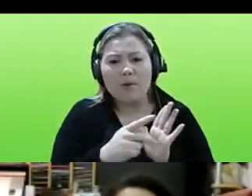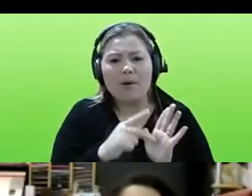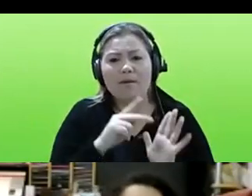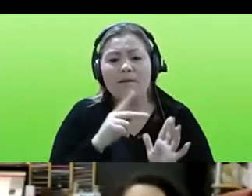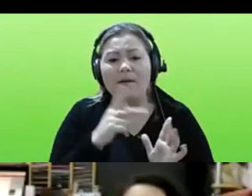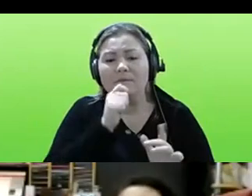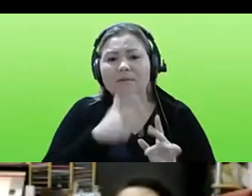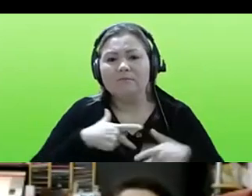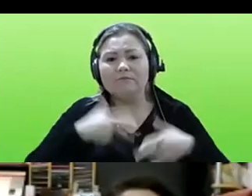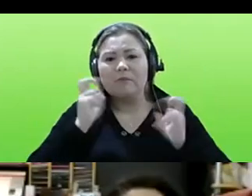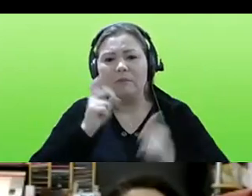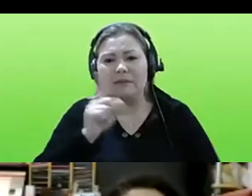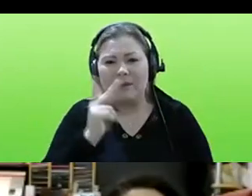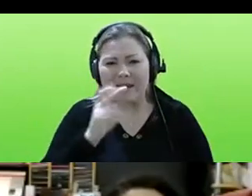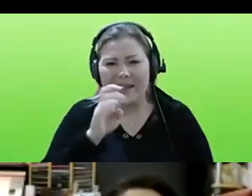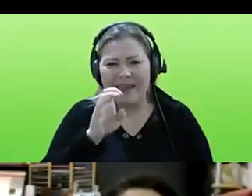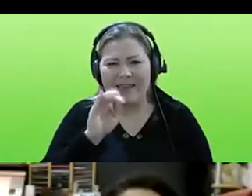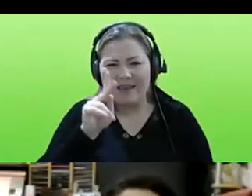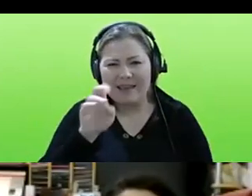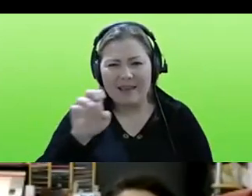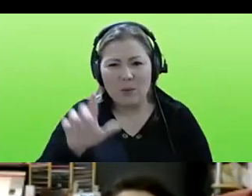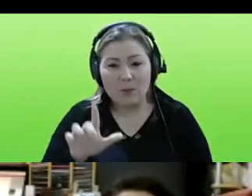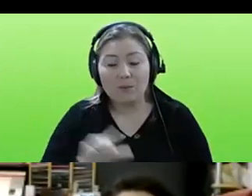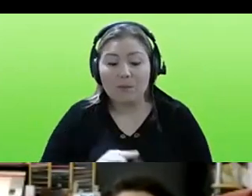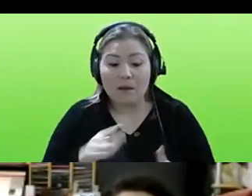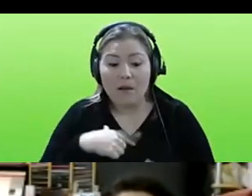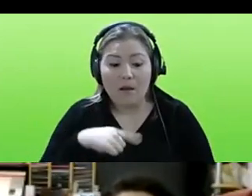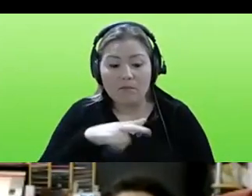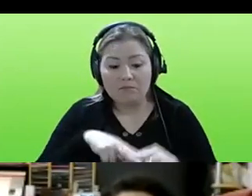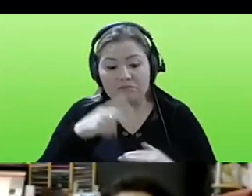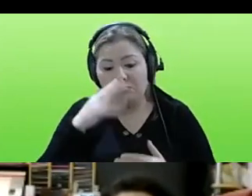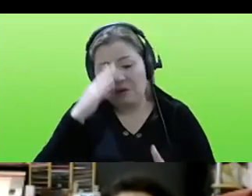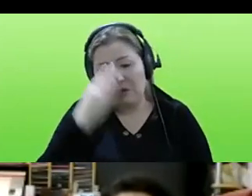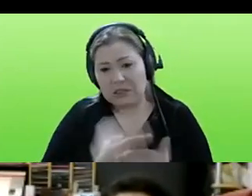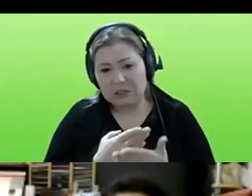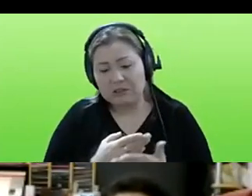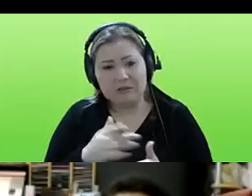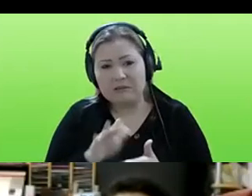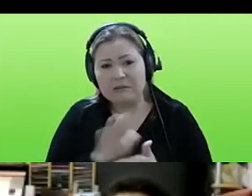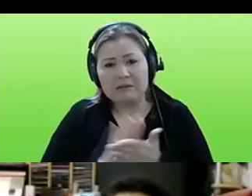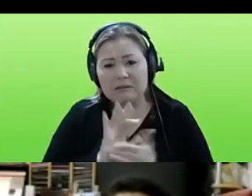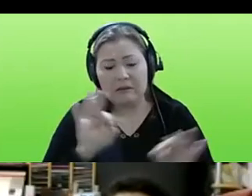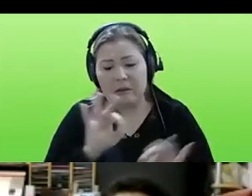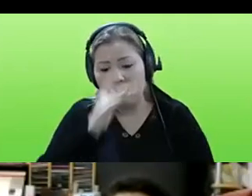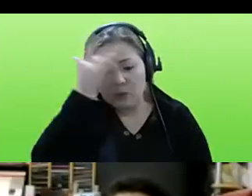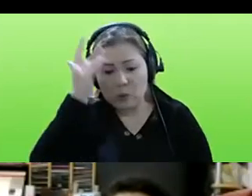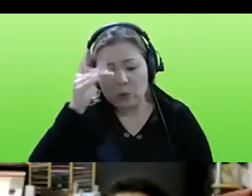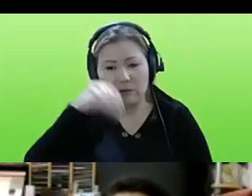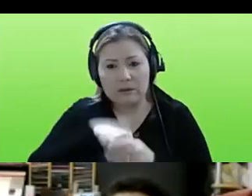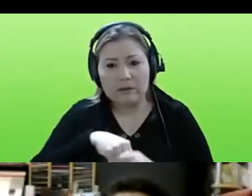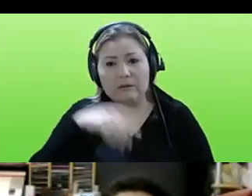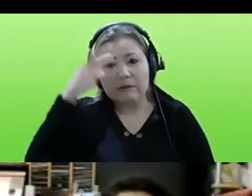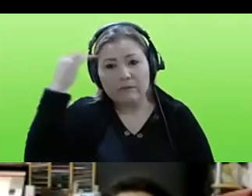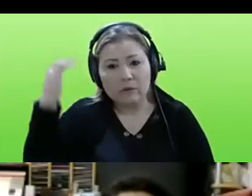não é? Então, essa é a nossa leitura. A gente não acredita que nenhuma pessoa na filosofia, nas ciências sociais,